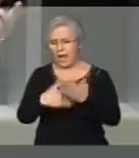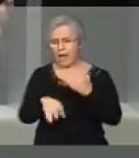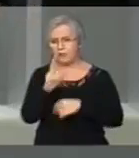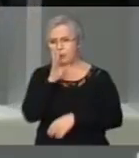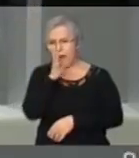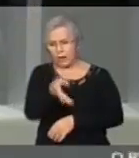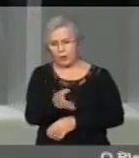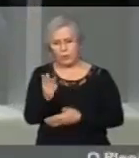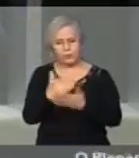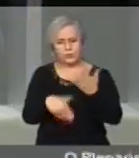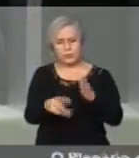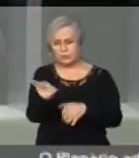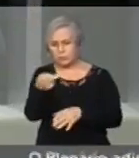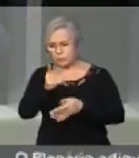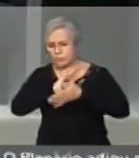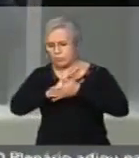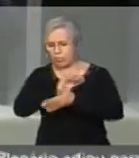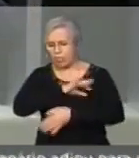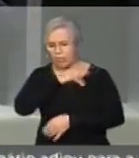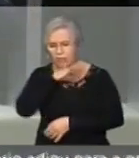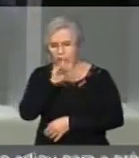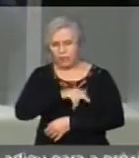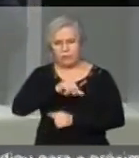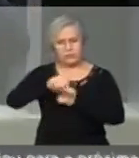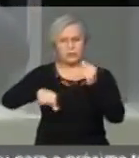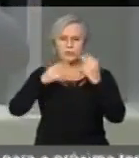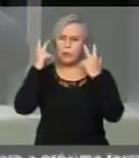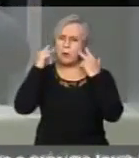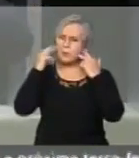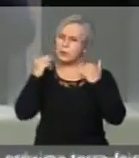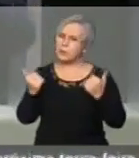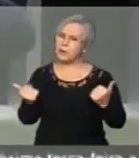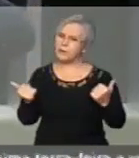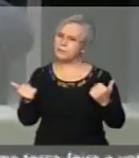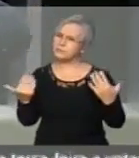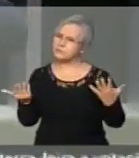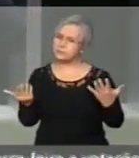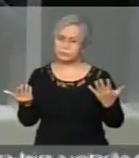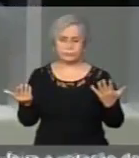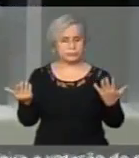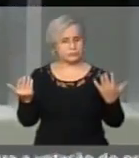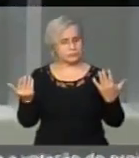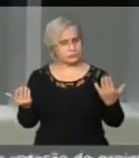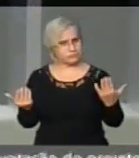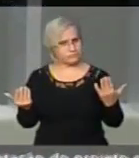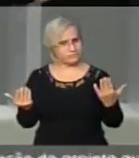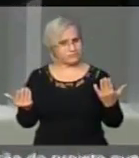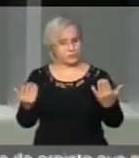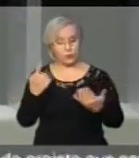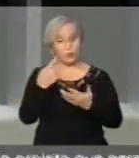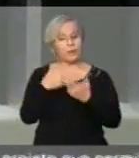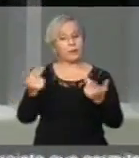tudo. Olha, tudo tem um limite, pelo menos o direito à vida.